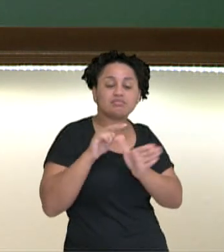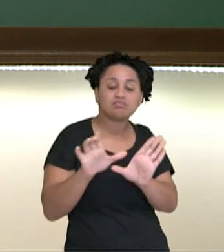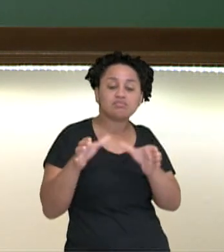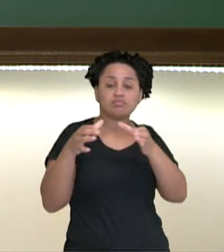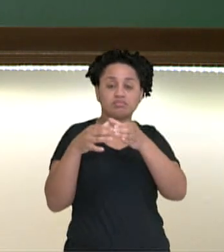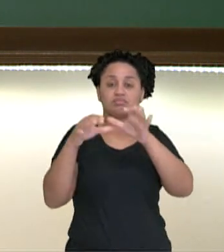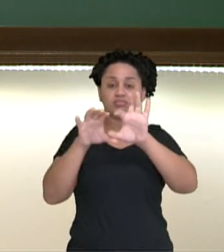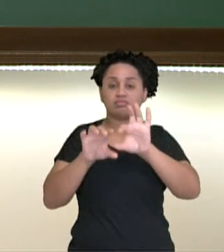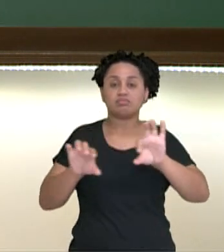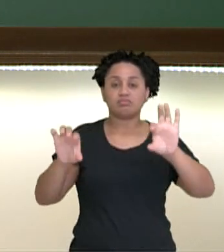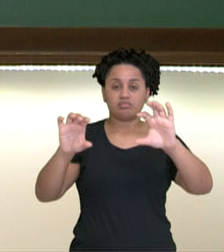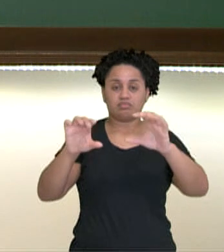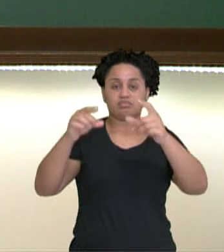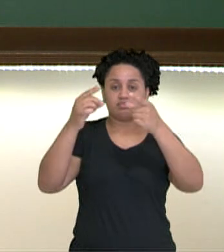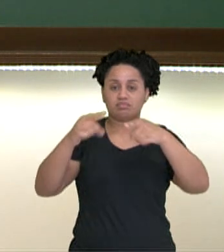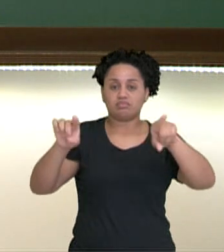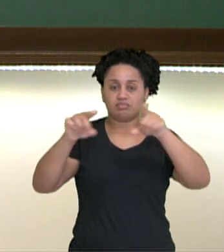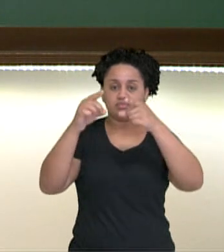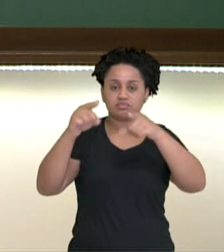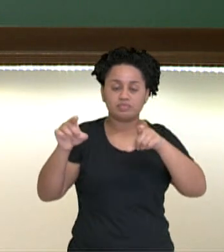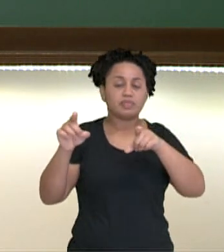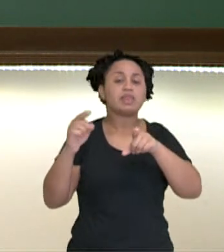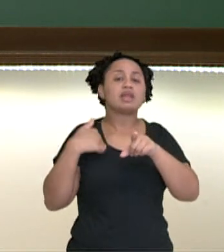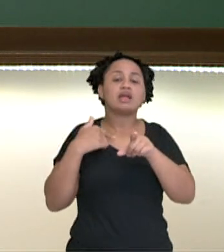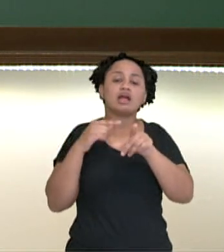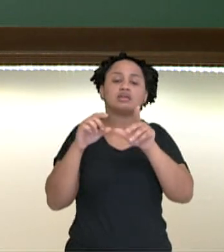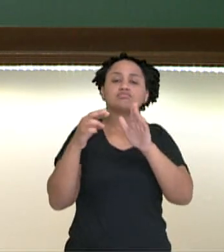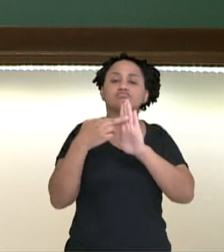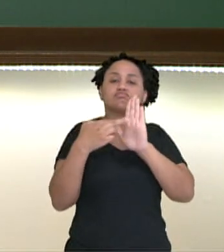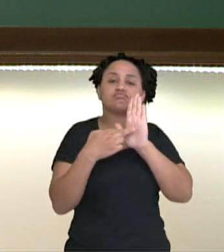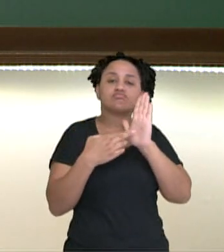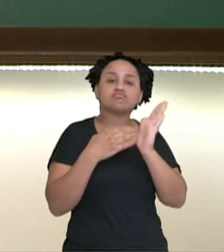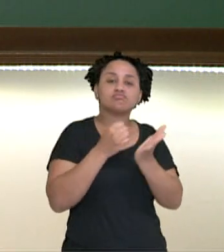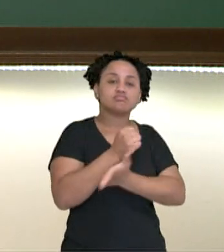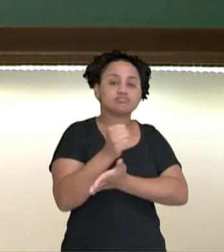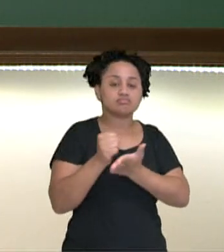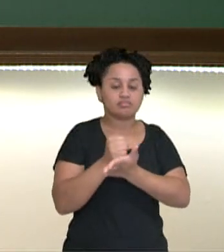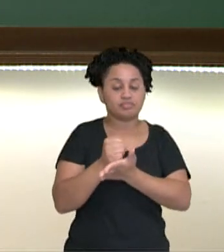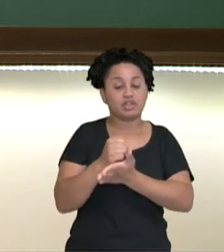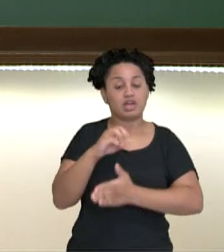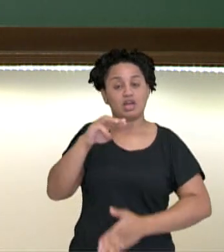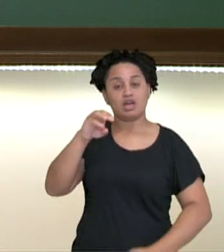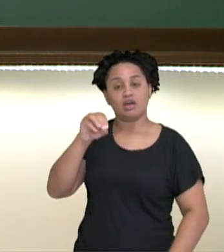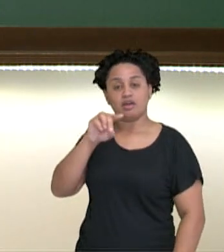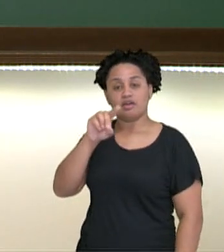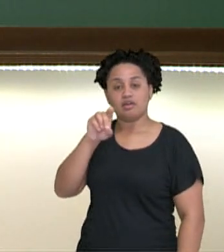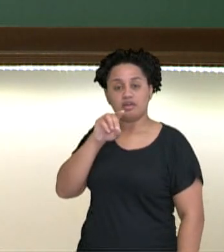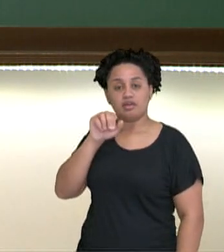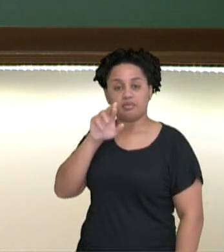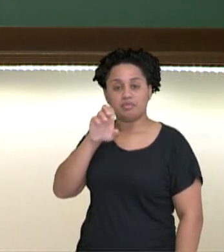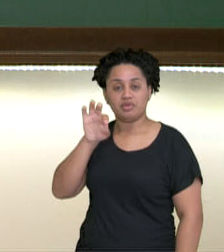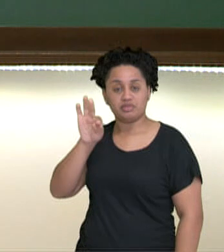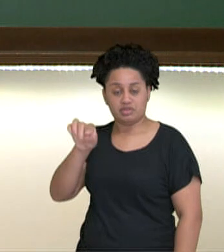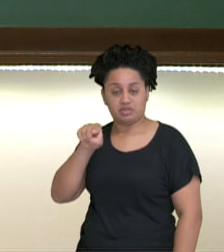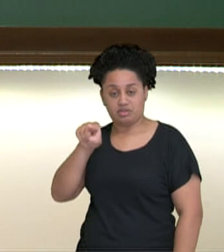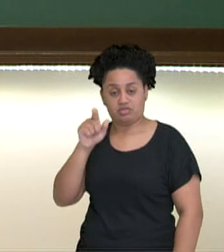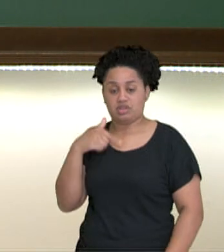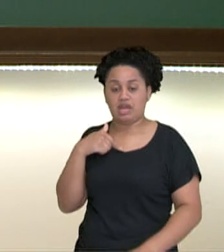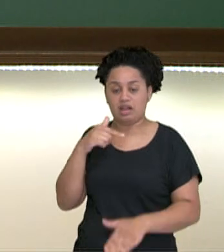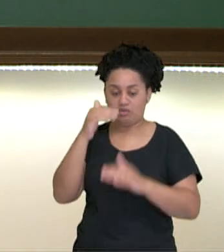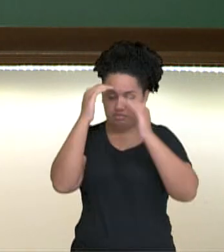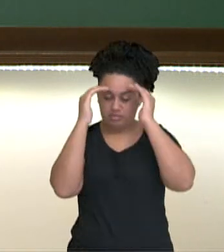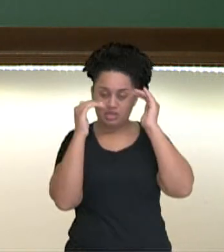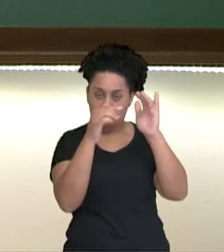sinfônica, estabeleceu as estruturas básicas e foi Mozart que, além de seguir as estruturas